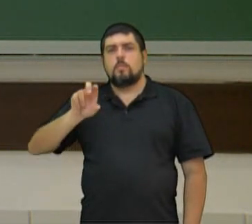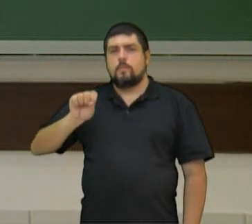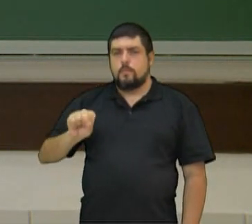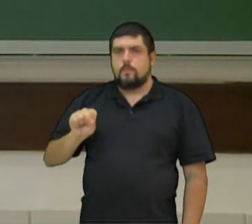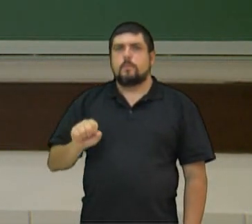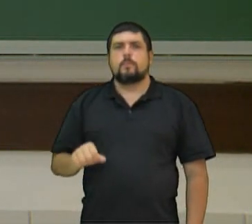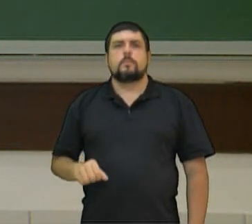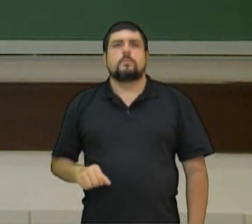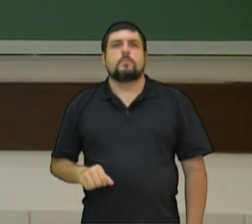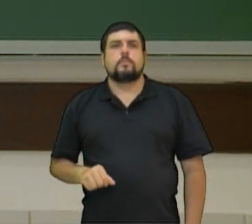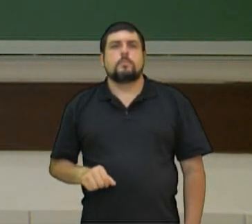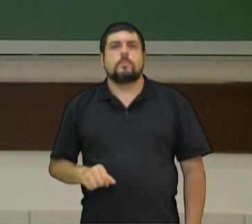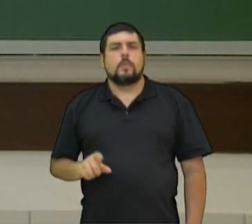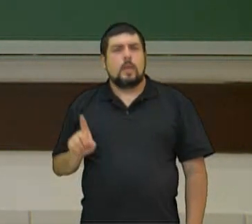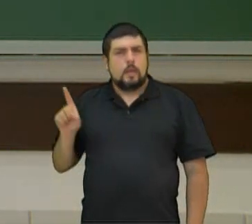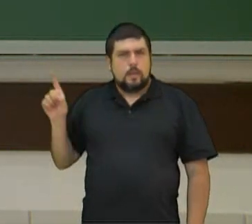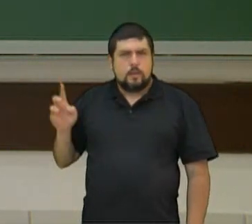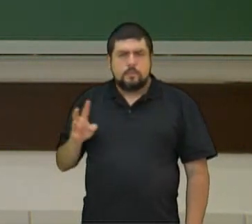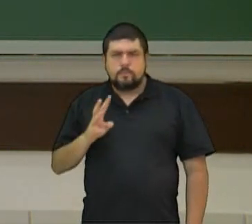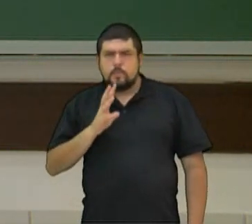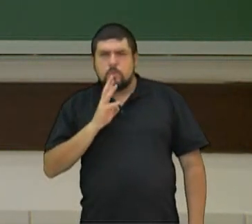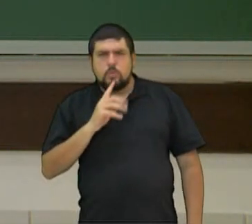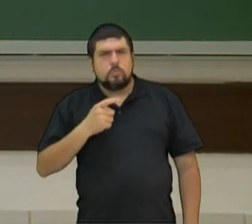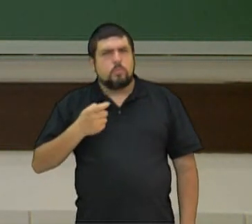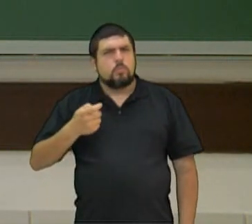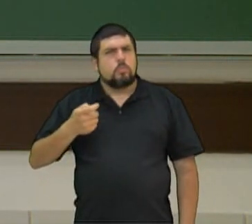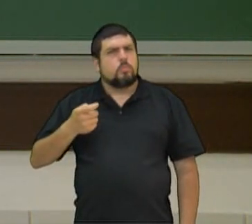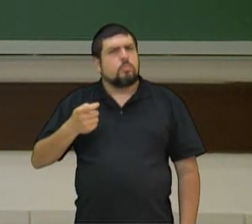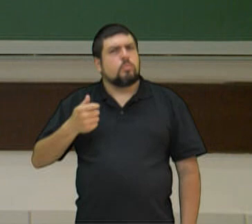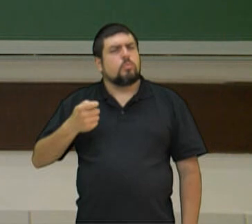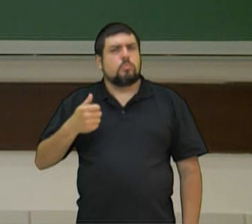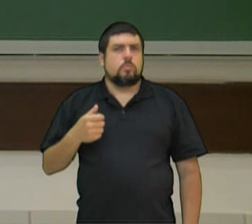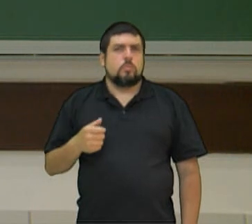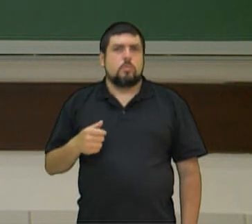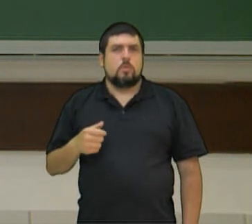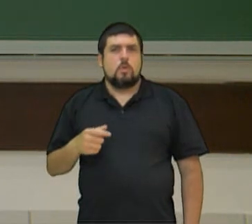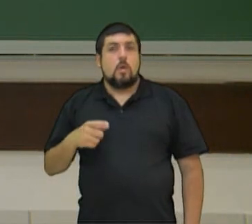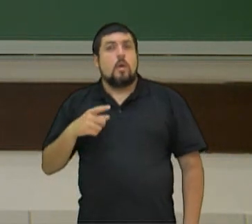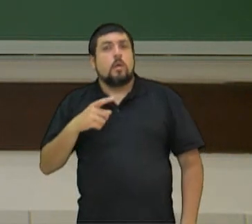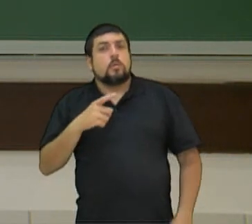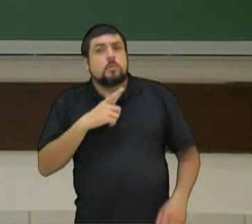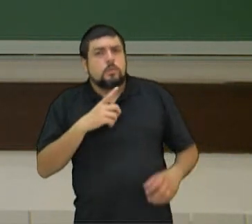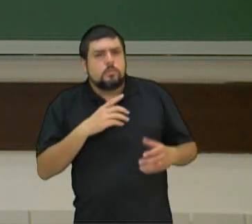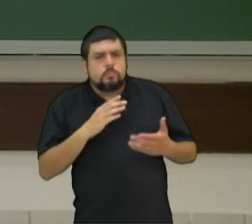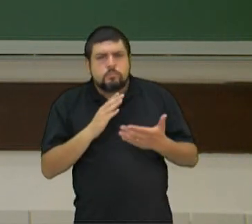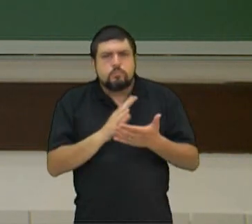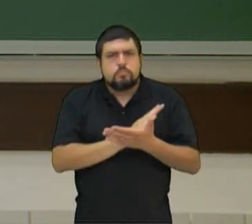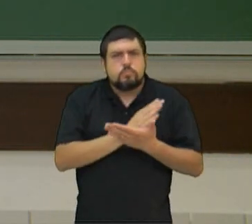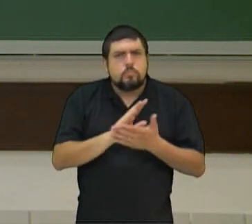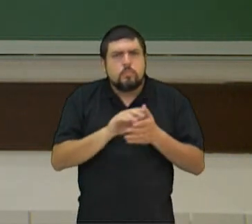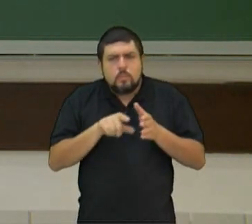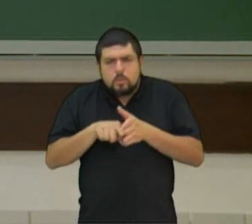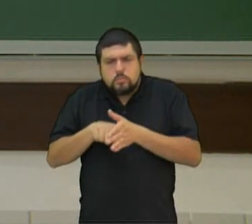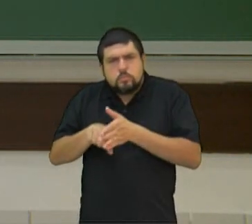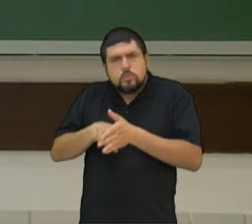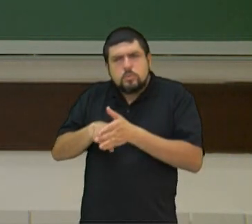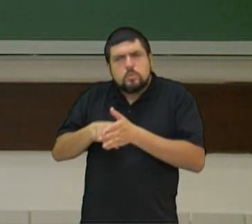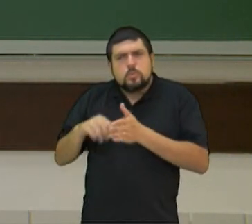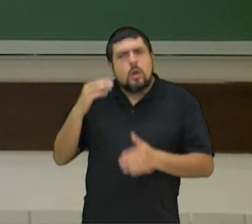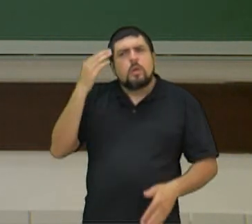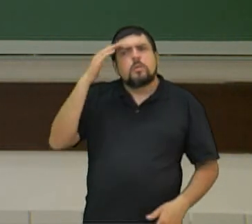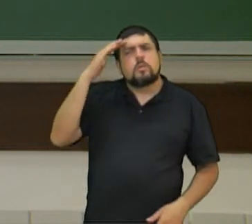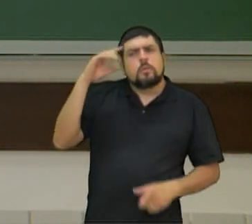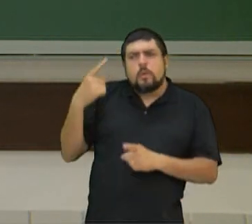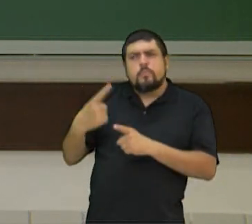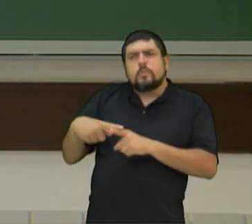ainda relativamente pouco conhecida. Tem muita pesquisa tentando entender por que algumas pessoas têm lúpus,